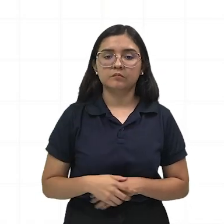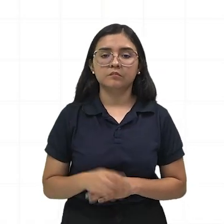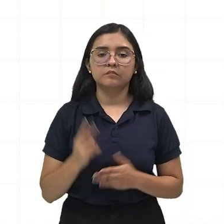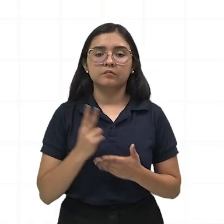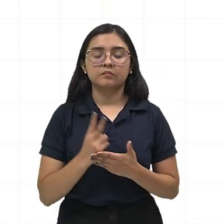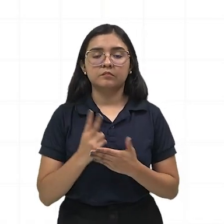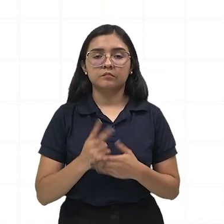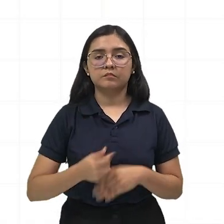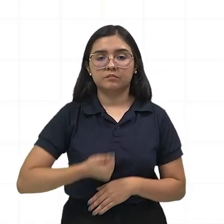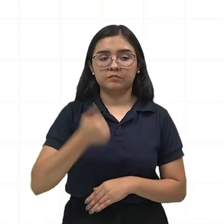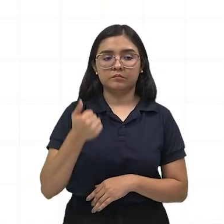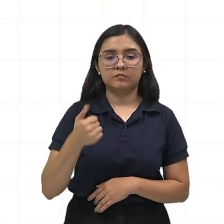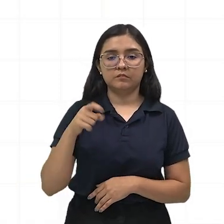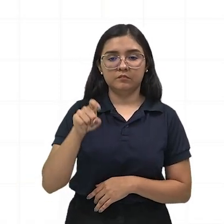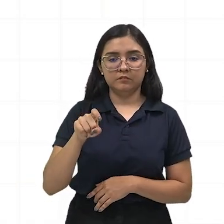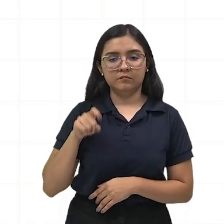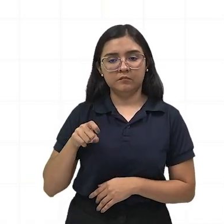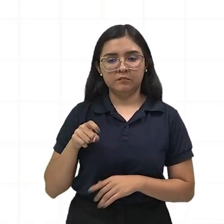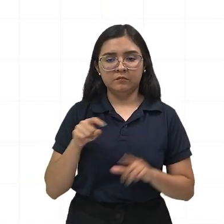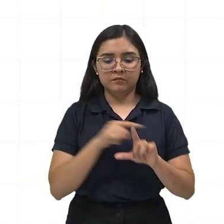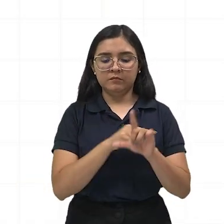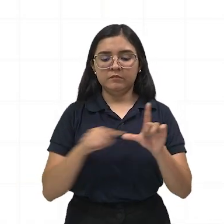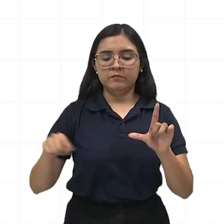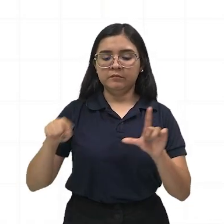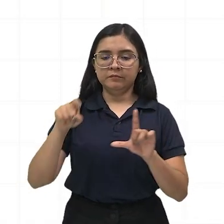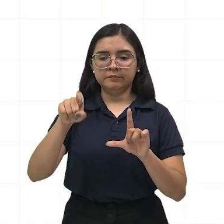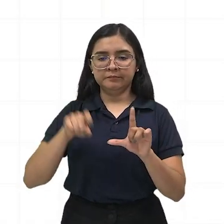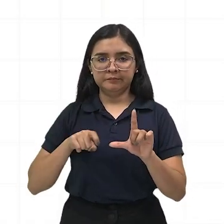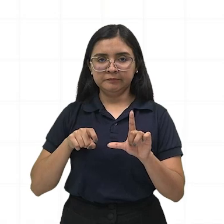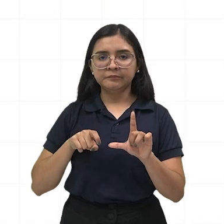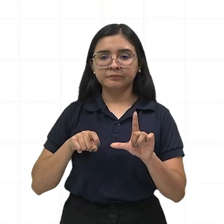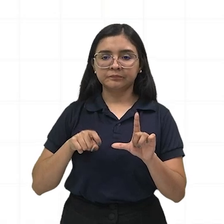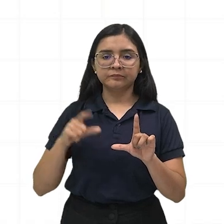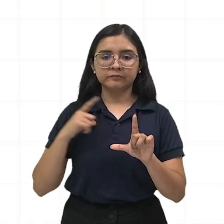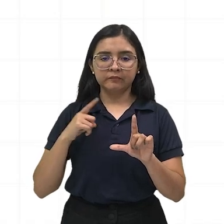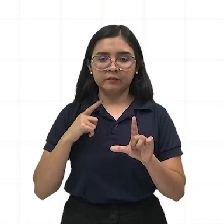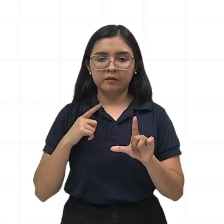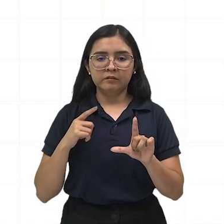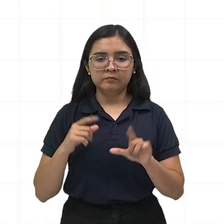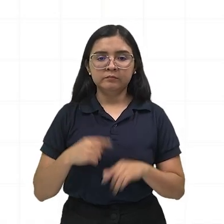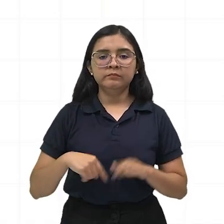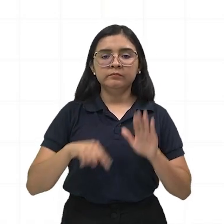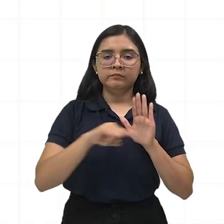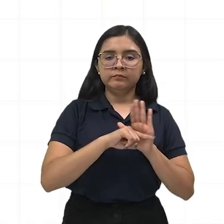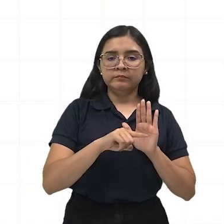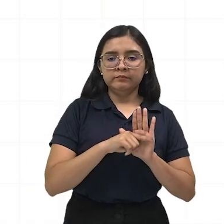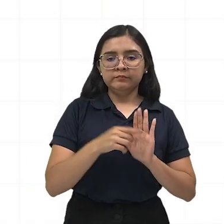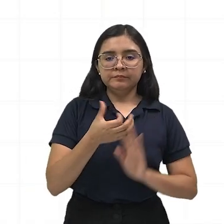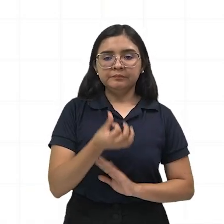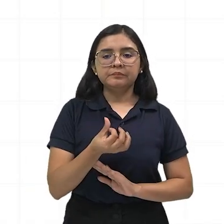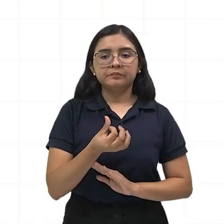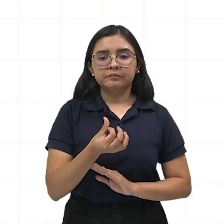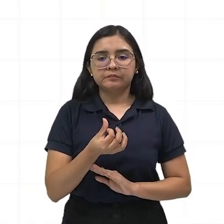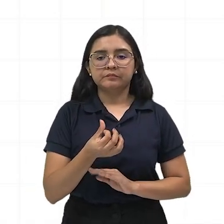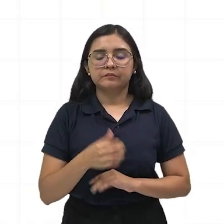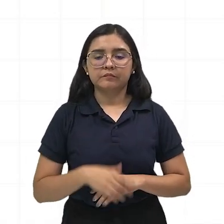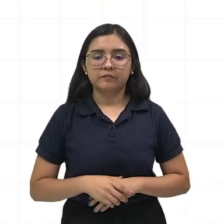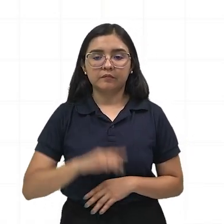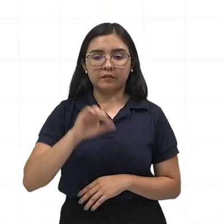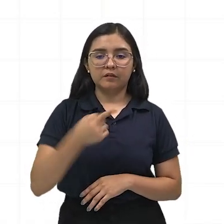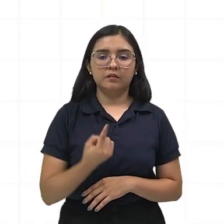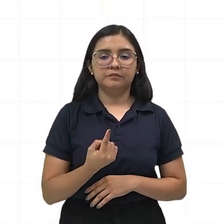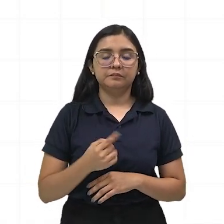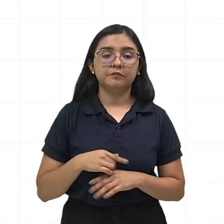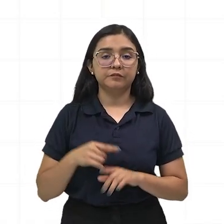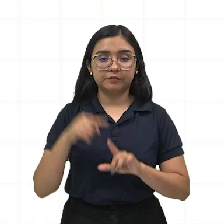X primeiro, né? Ó, aqui ele está no -6, e depois a gente olha para